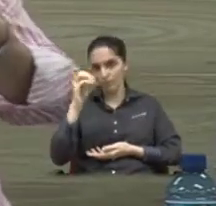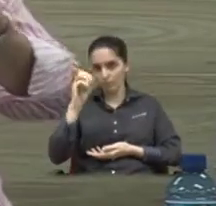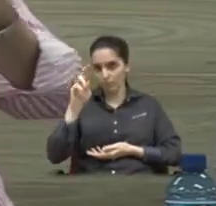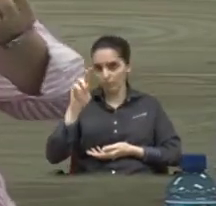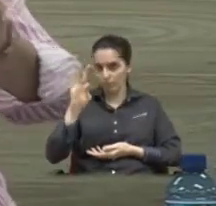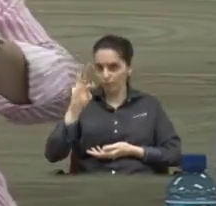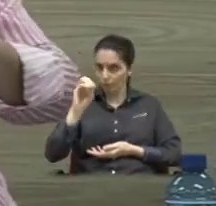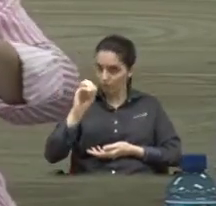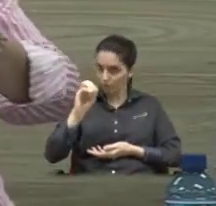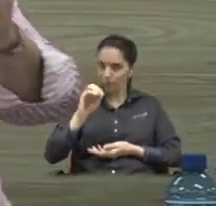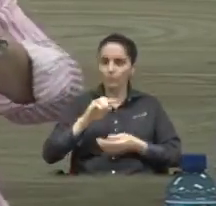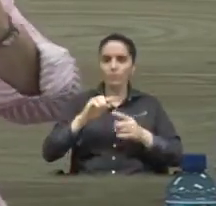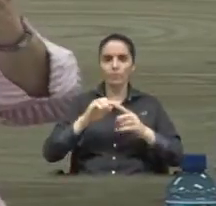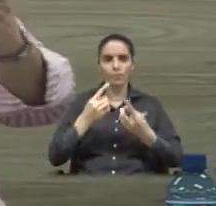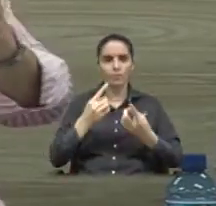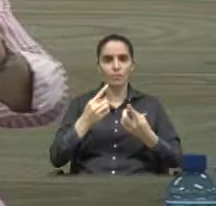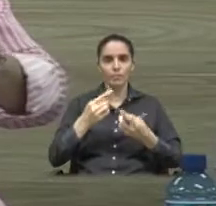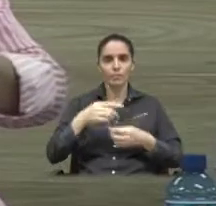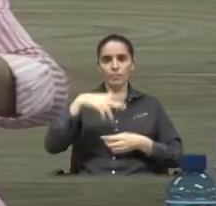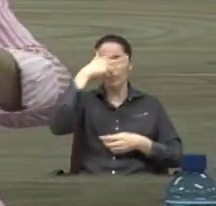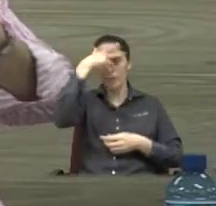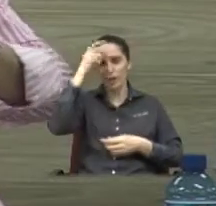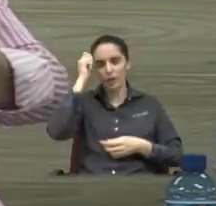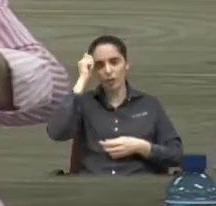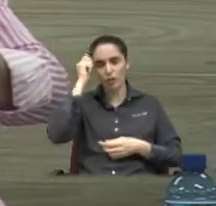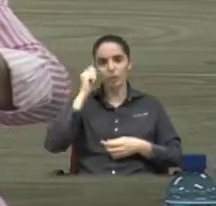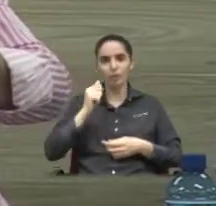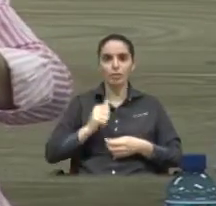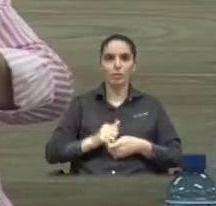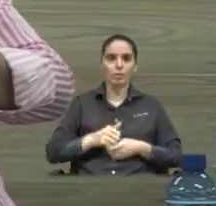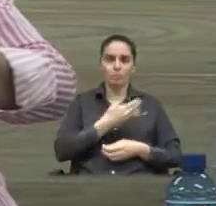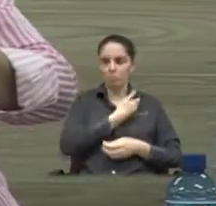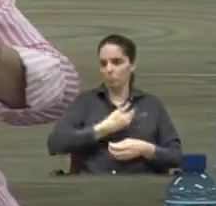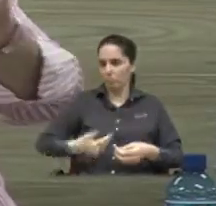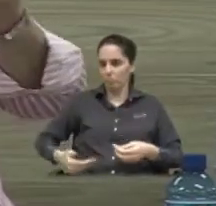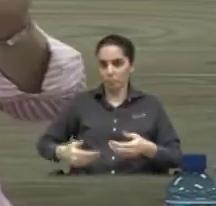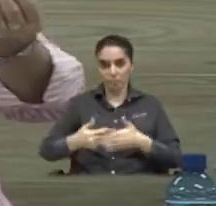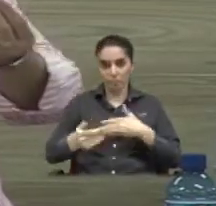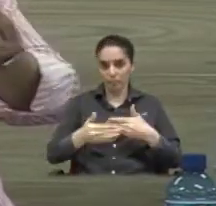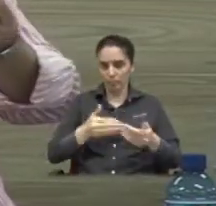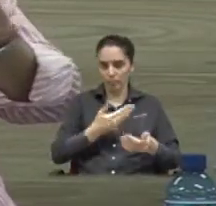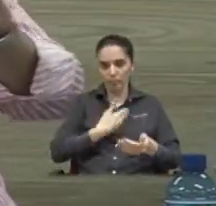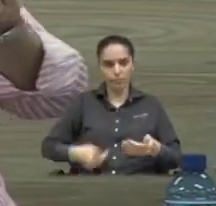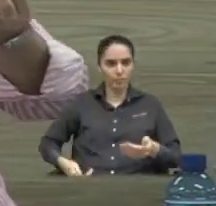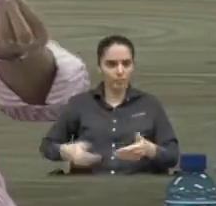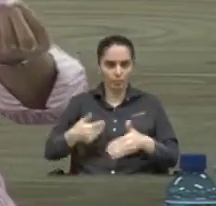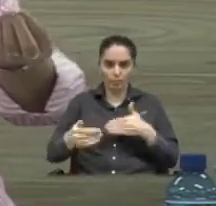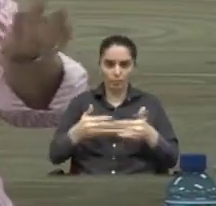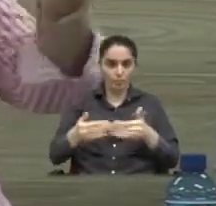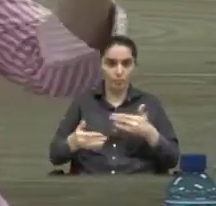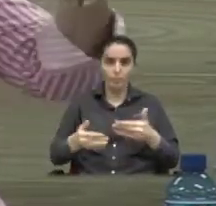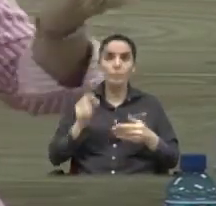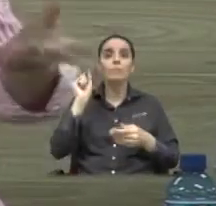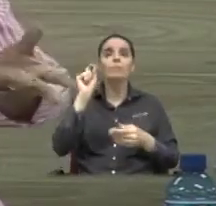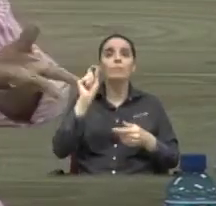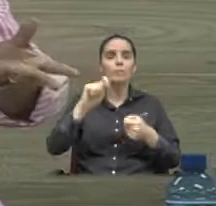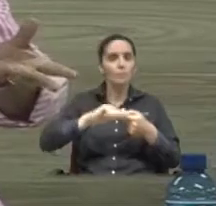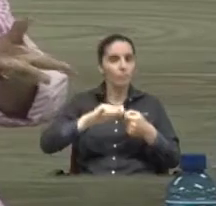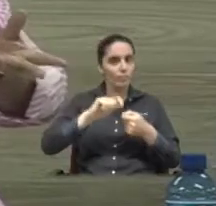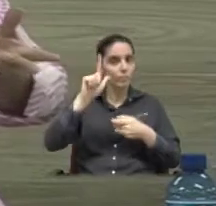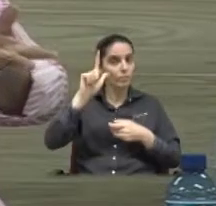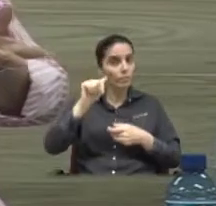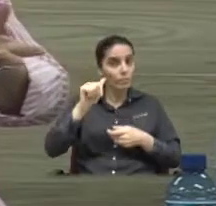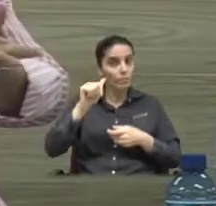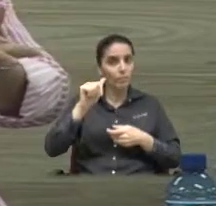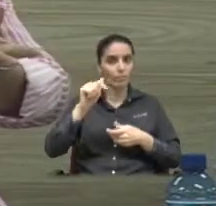depois realmente o executivo, seja ele qual for, seja em qual governo for, mas que vê o que vai fazer após a